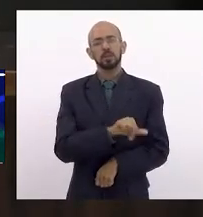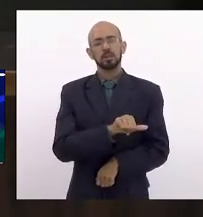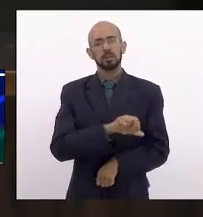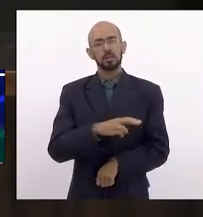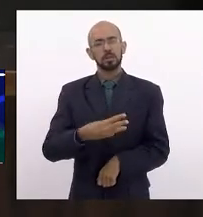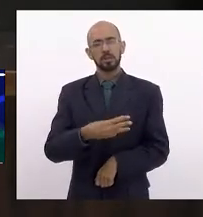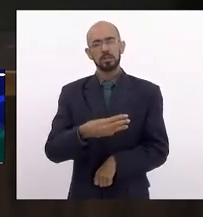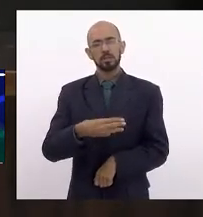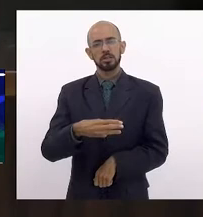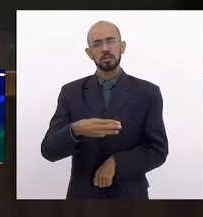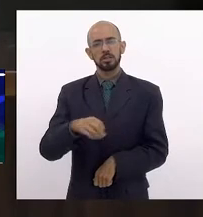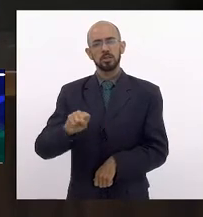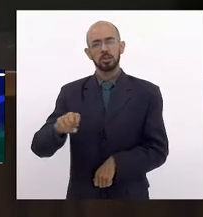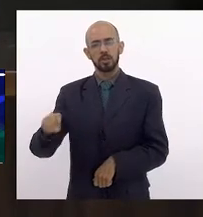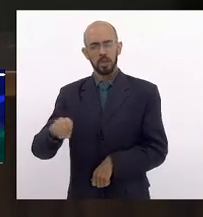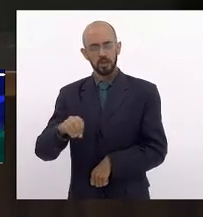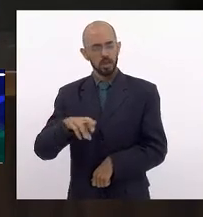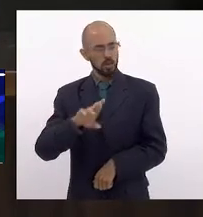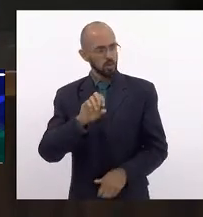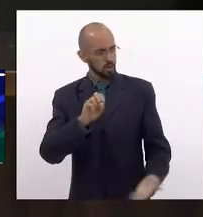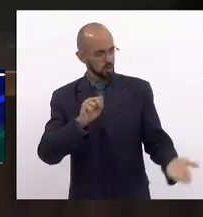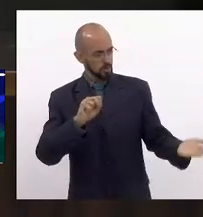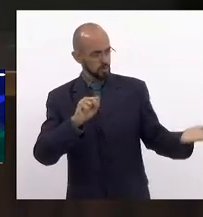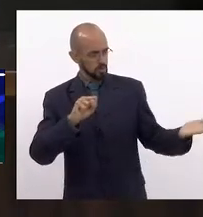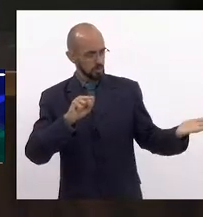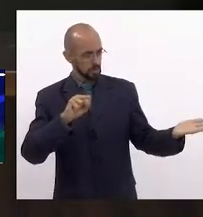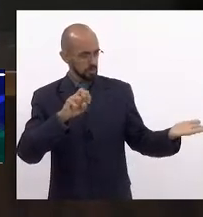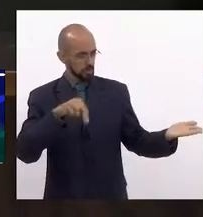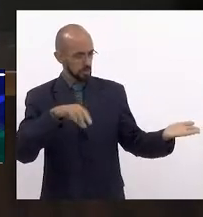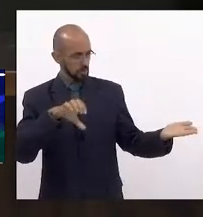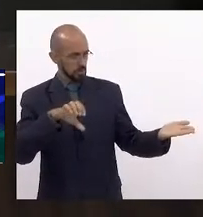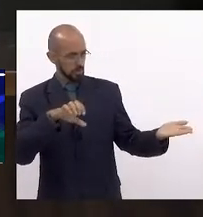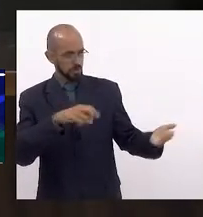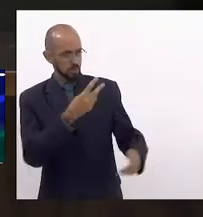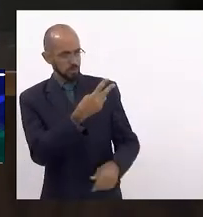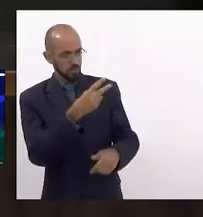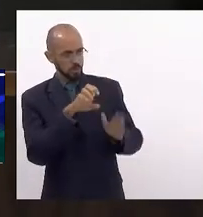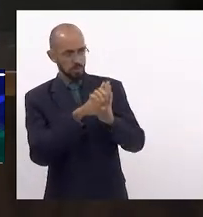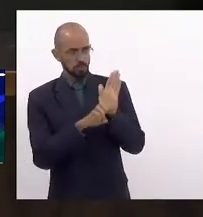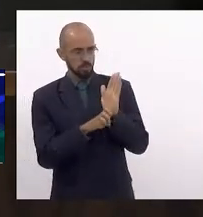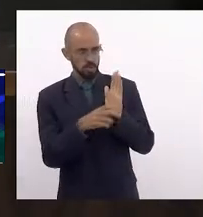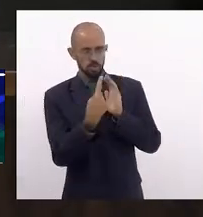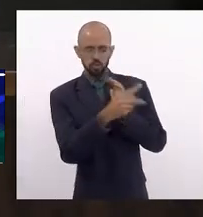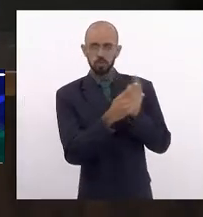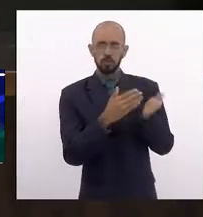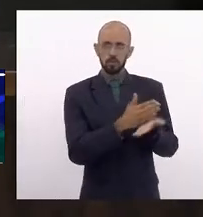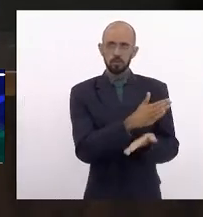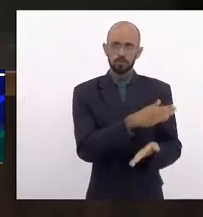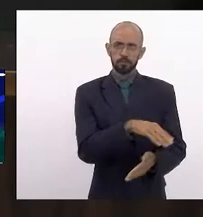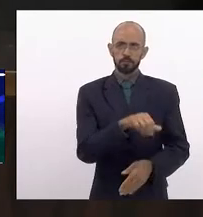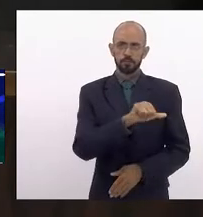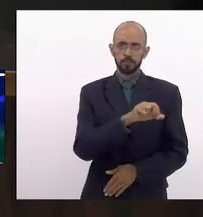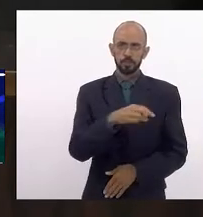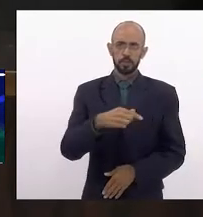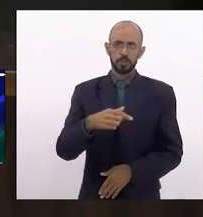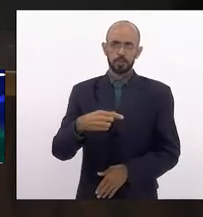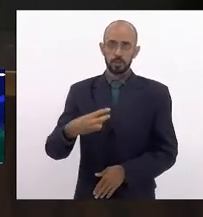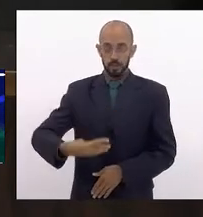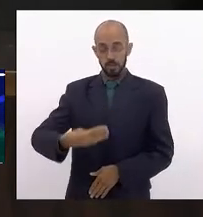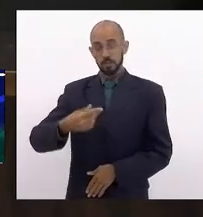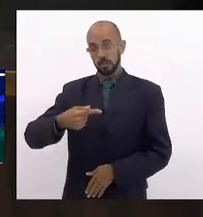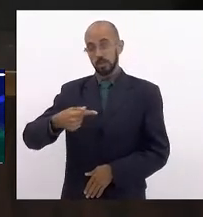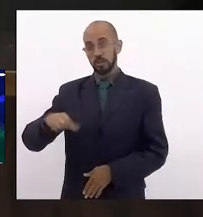Rosane Félix em relação a 2:30 de vossa excelência' foram aprovadas 378 379